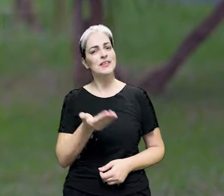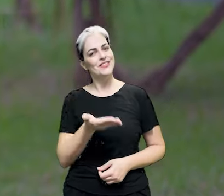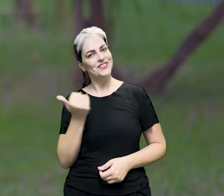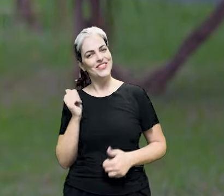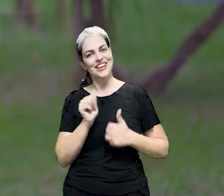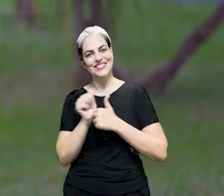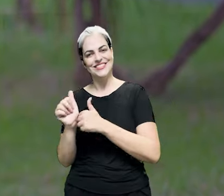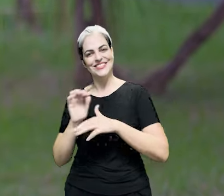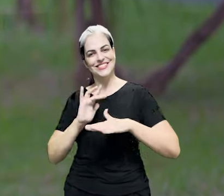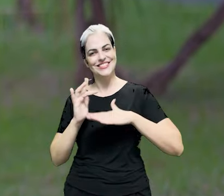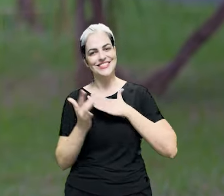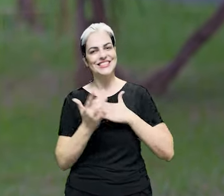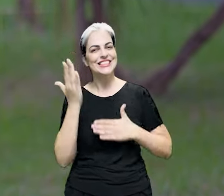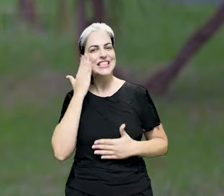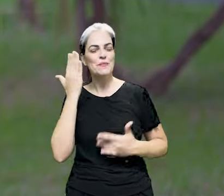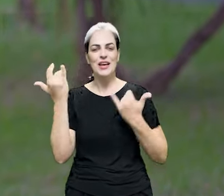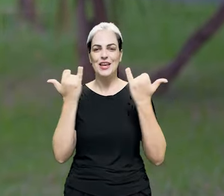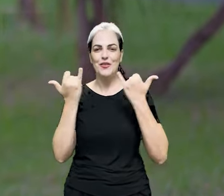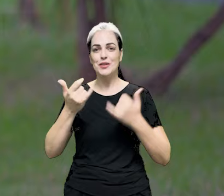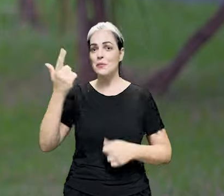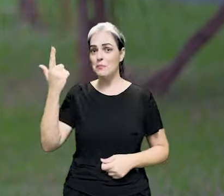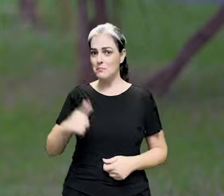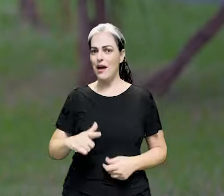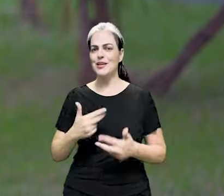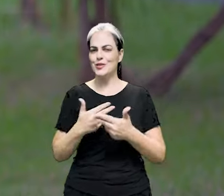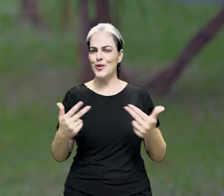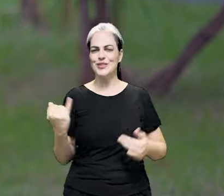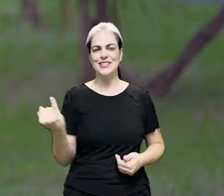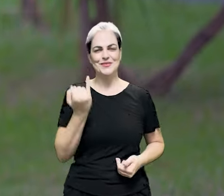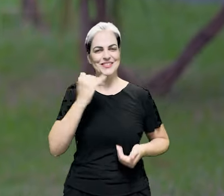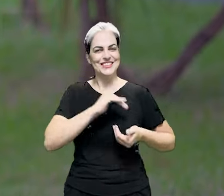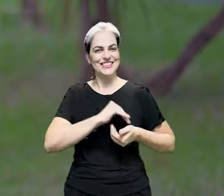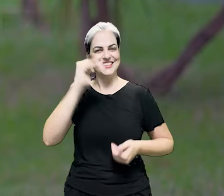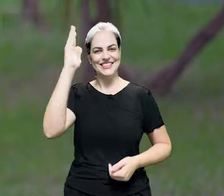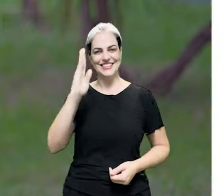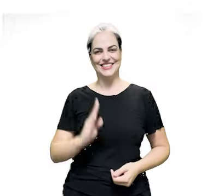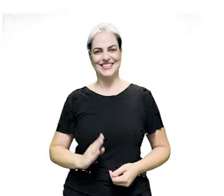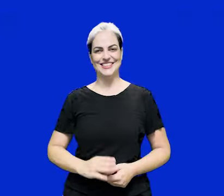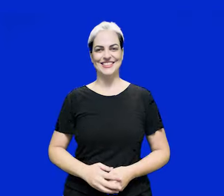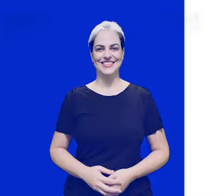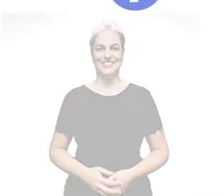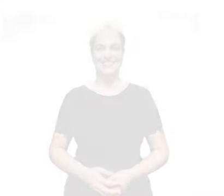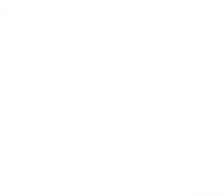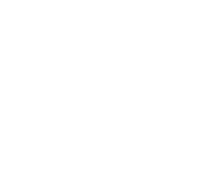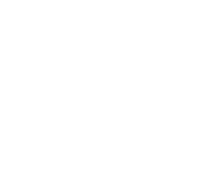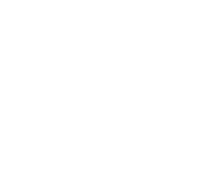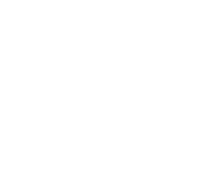continue acompanhando as nossas redes sociais para mais informações importantes sobre a Defesa Civil Nacional.